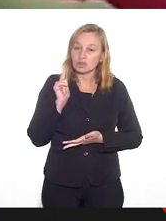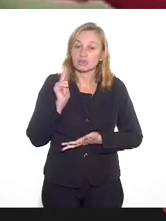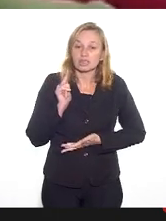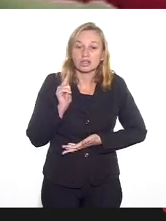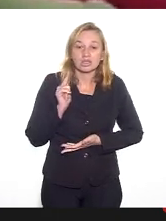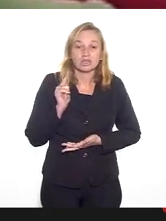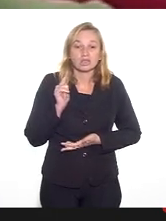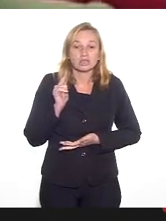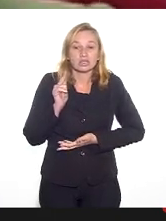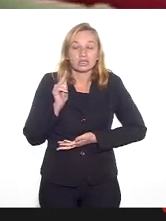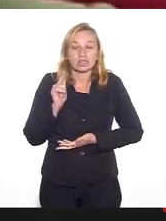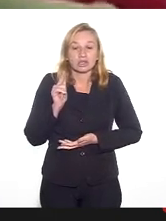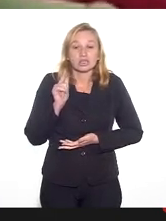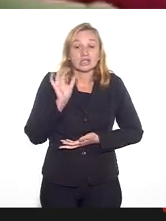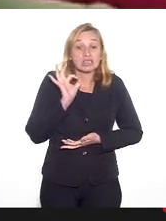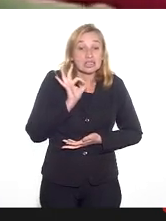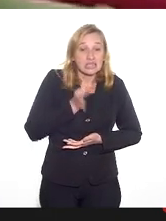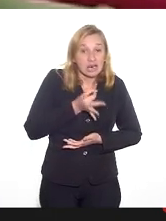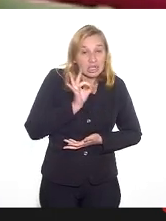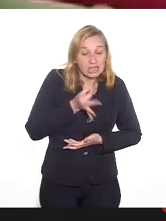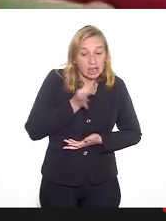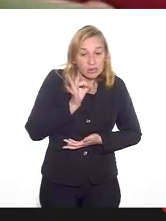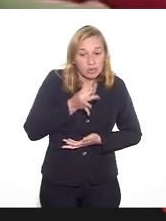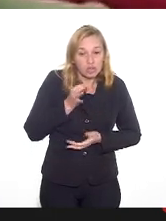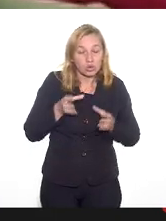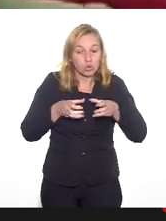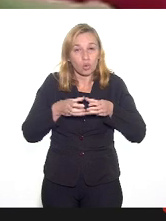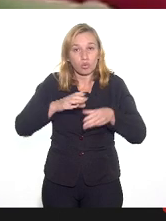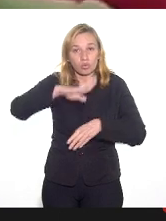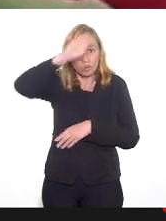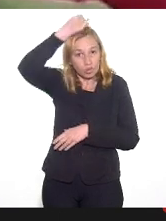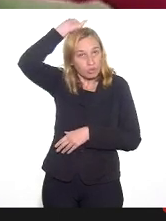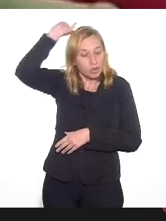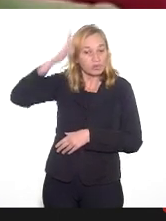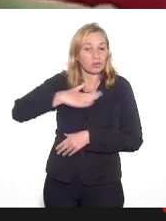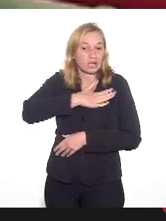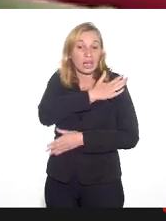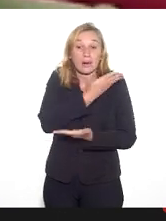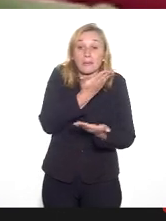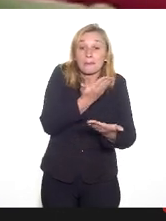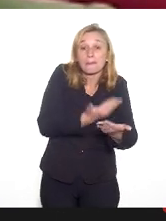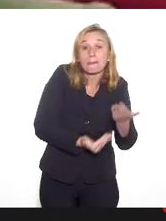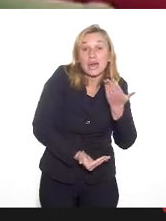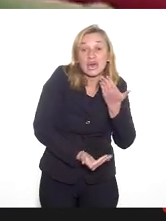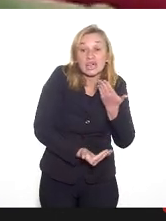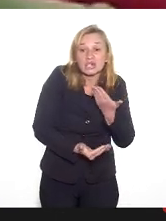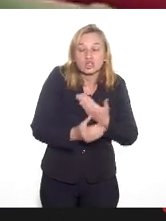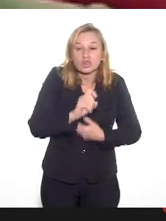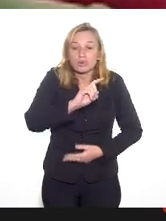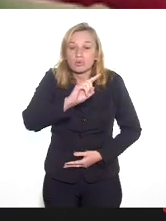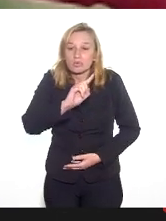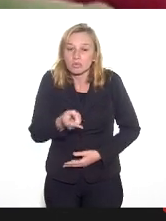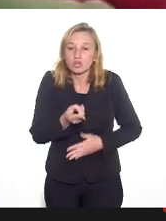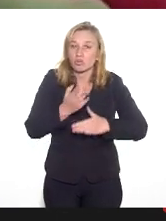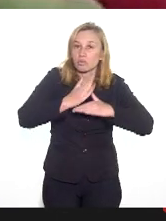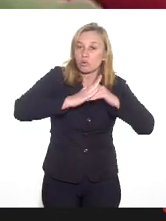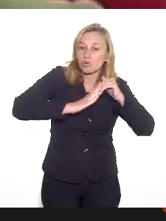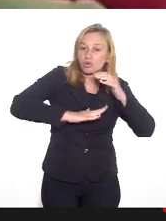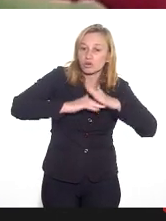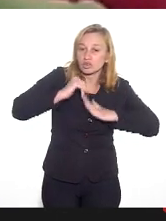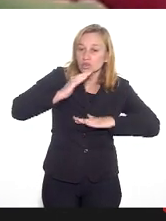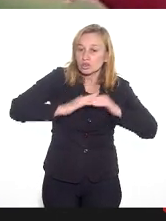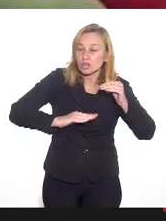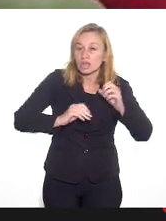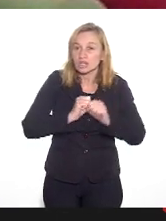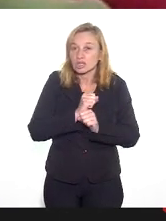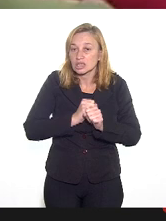falando que, rotineiramente, o Corpo de Bombeiros Militar perde em torno de 1.000 profissionais ao